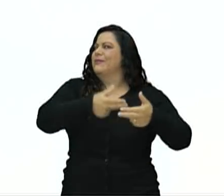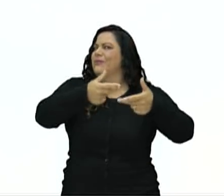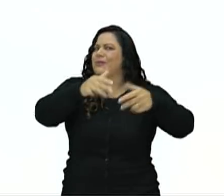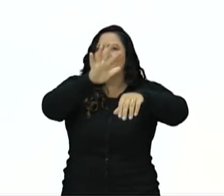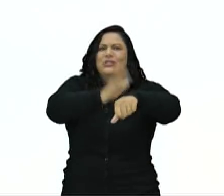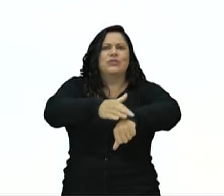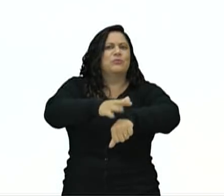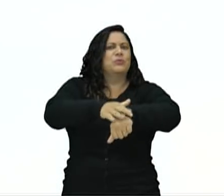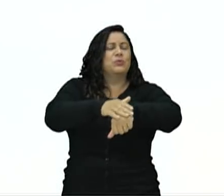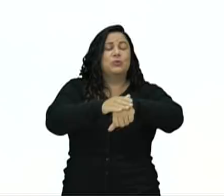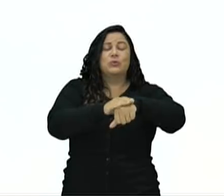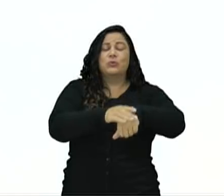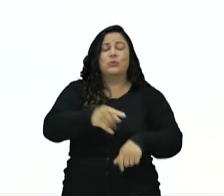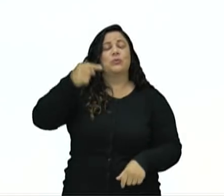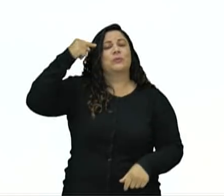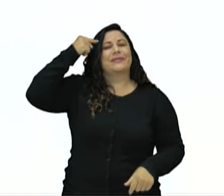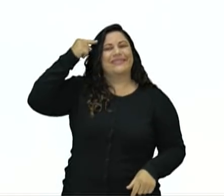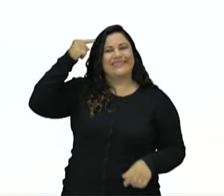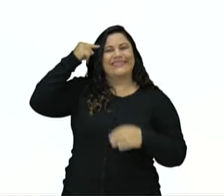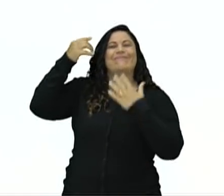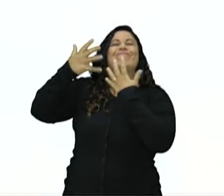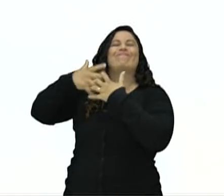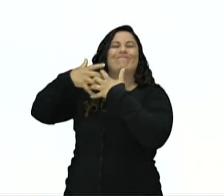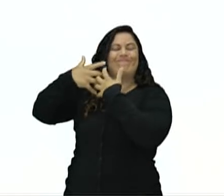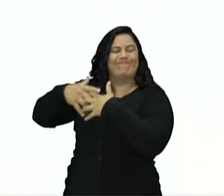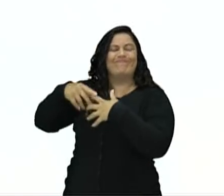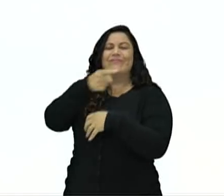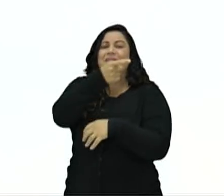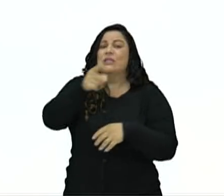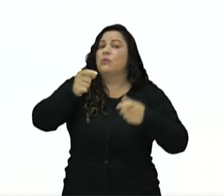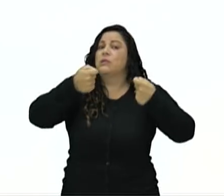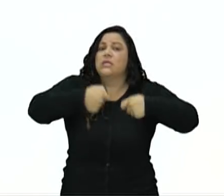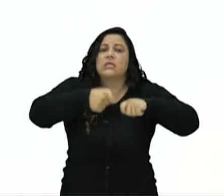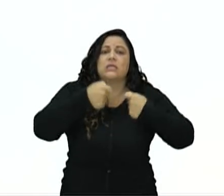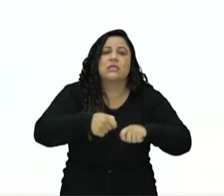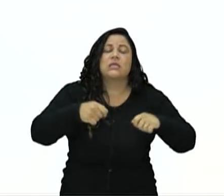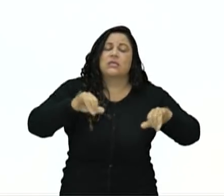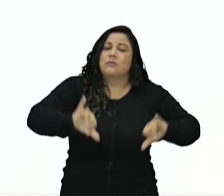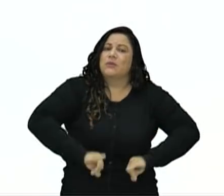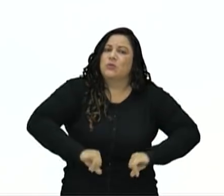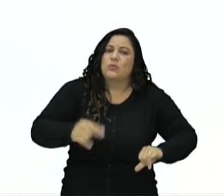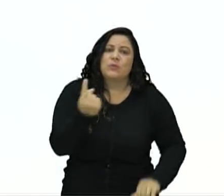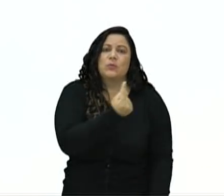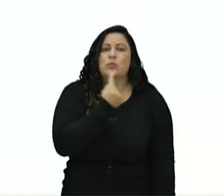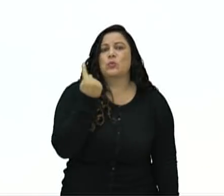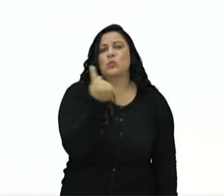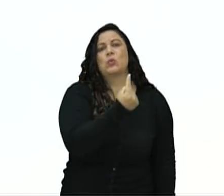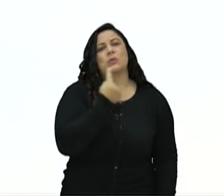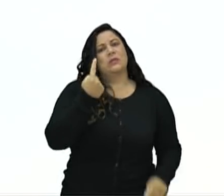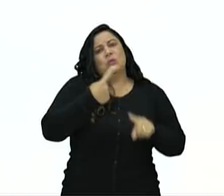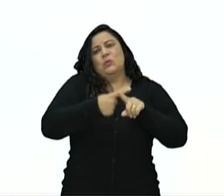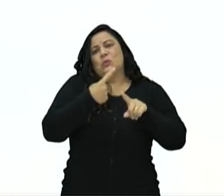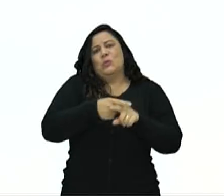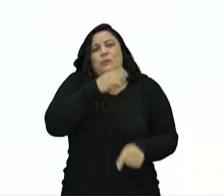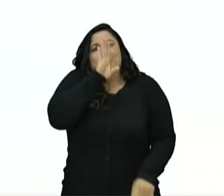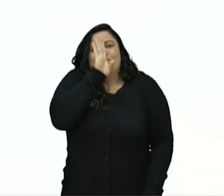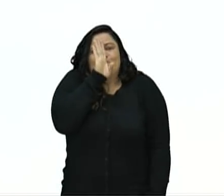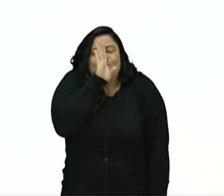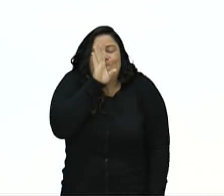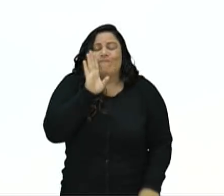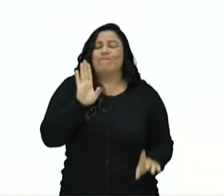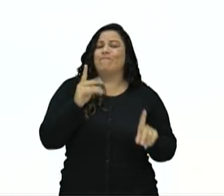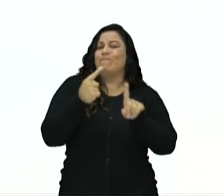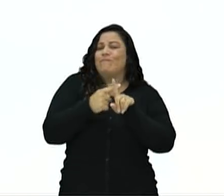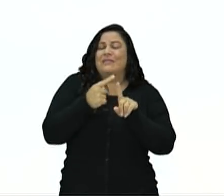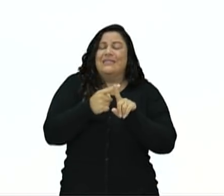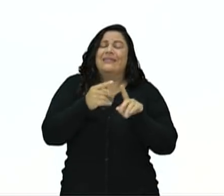Você não precisa mais sofrer sozinho, em silêncio, porque, honestamente, o silêncio é o sintoma mais mortal